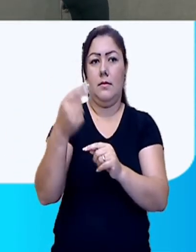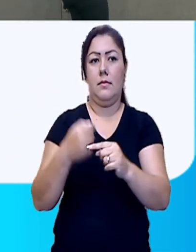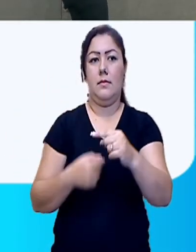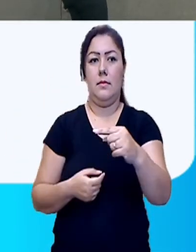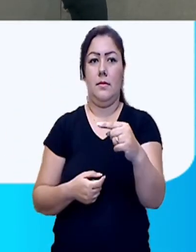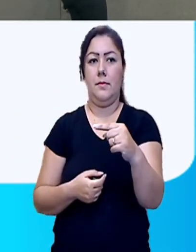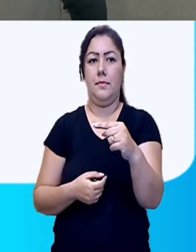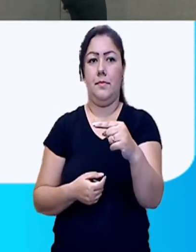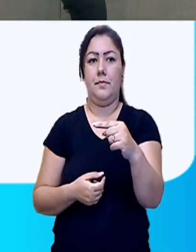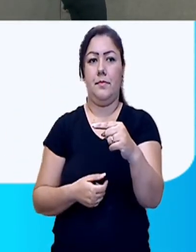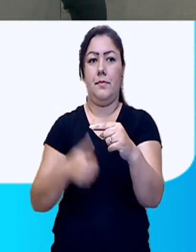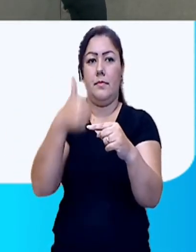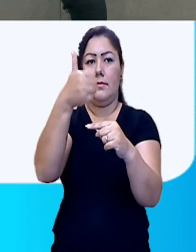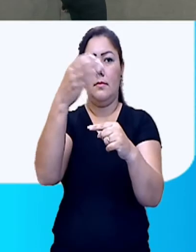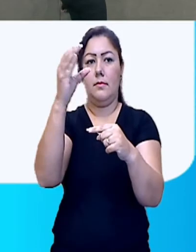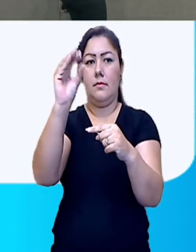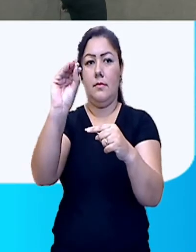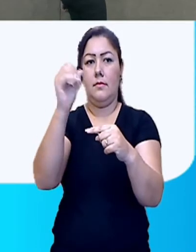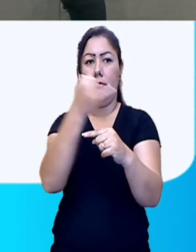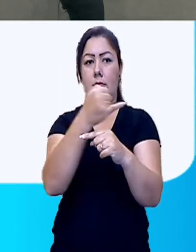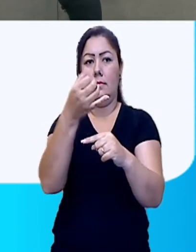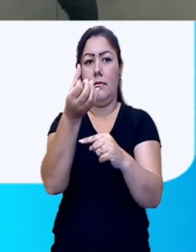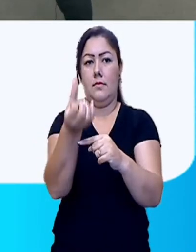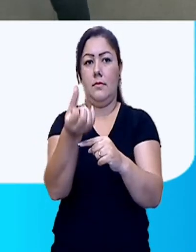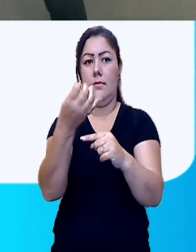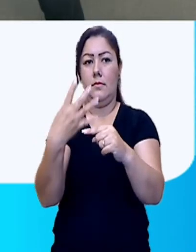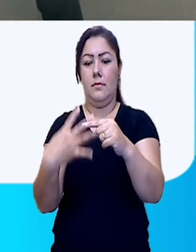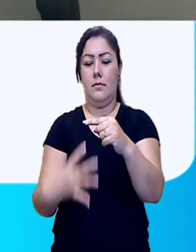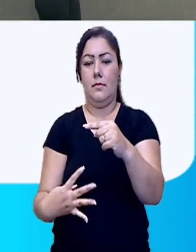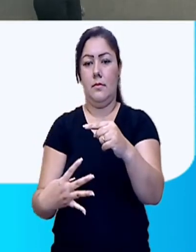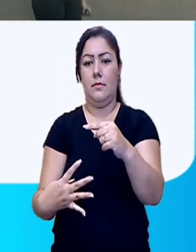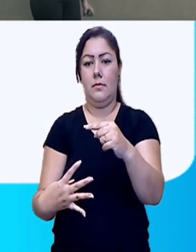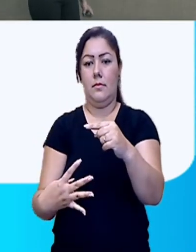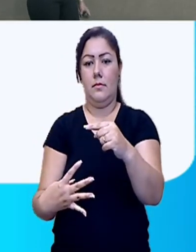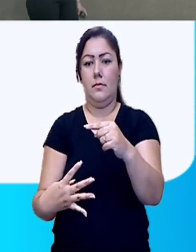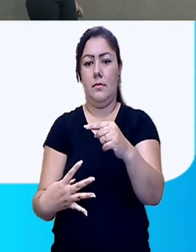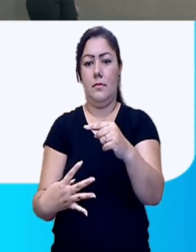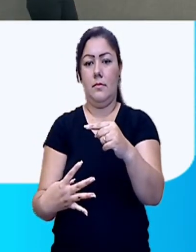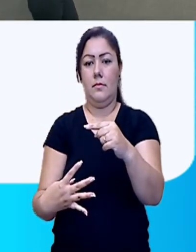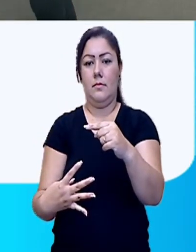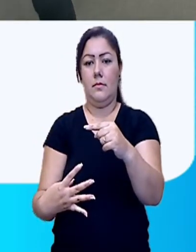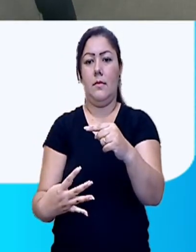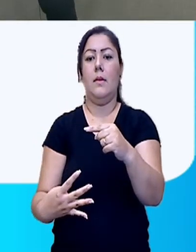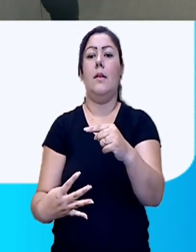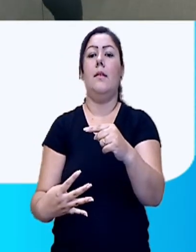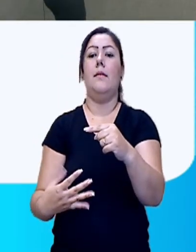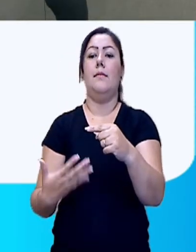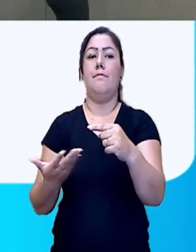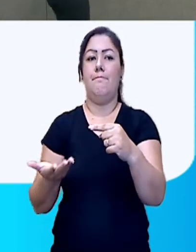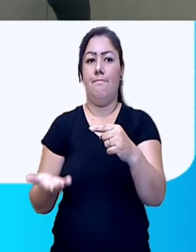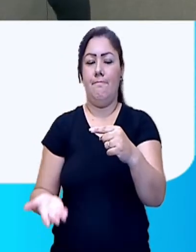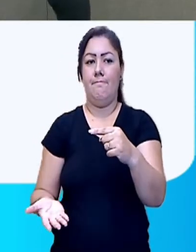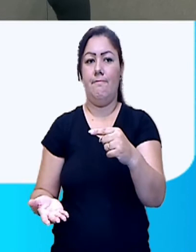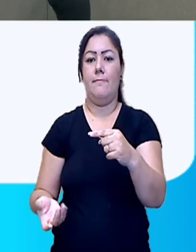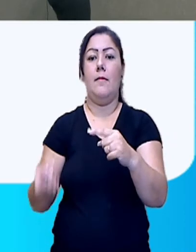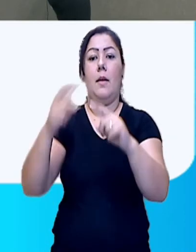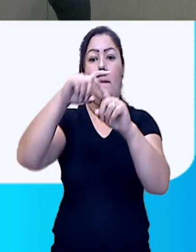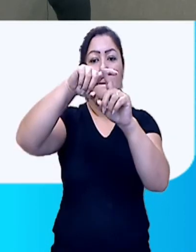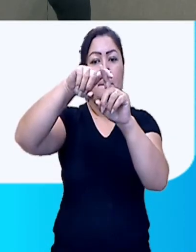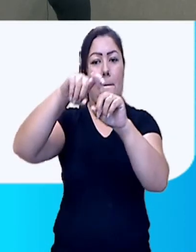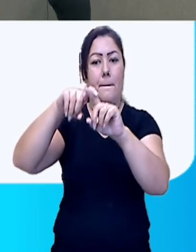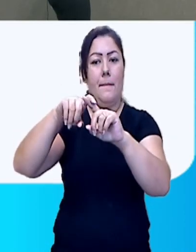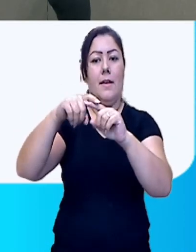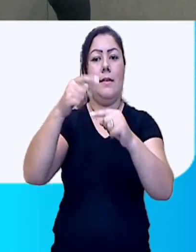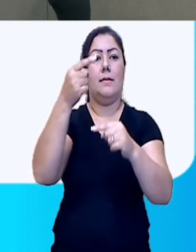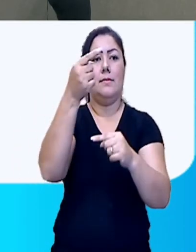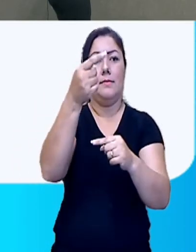Então, 10 menos 6, 4. 4 também eu não posso tirar 7. Então, eu vou pegar emprestado aqui